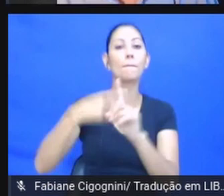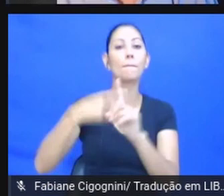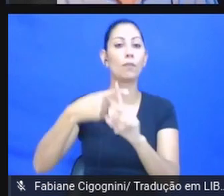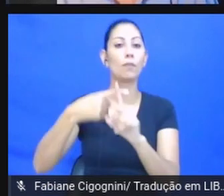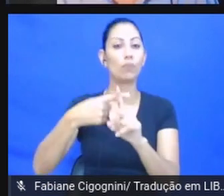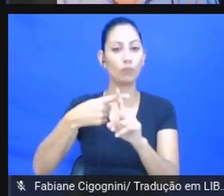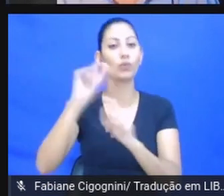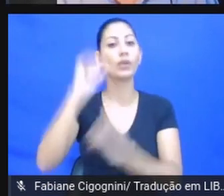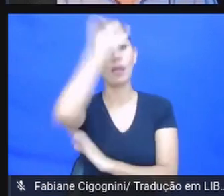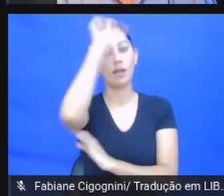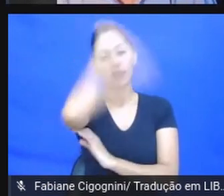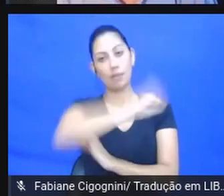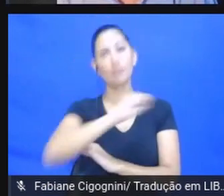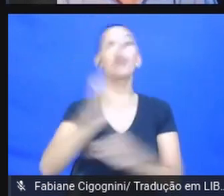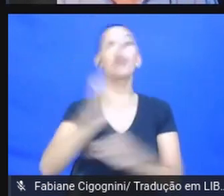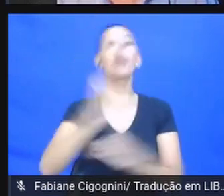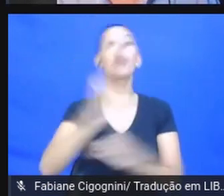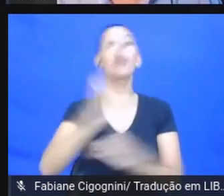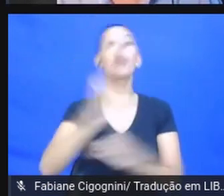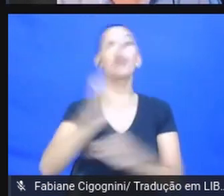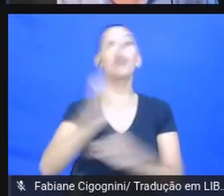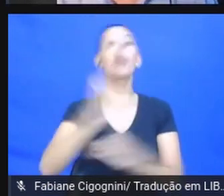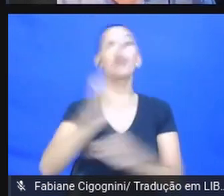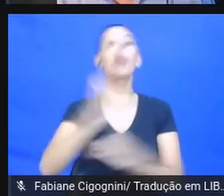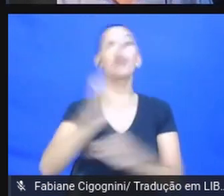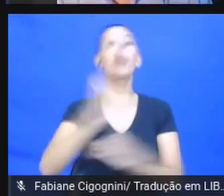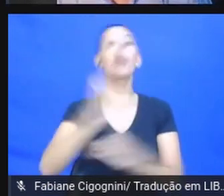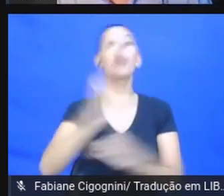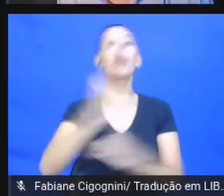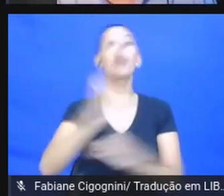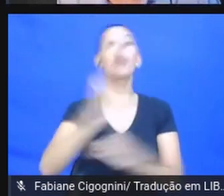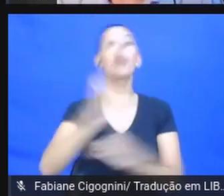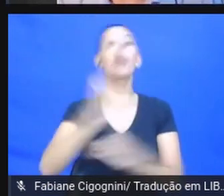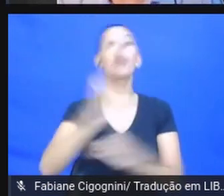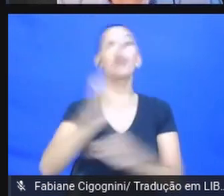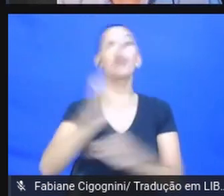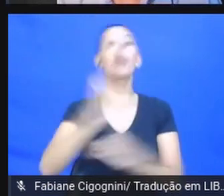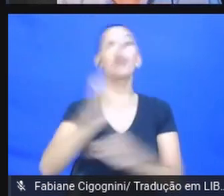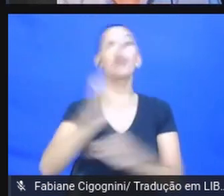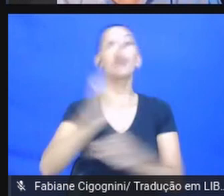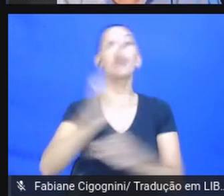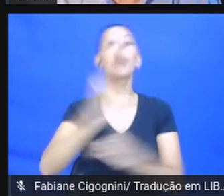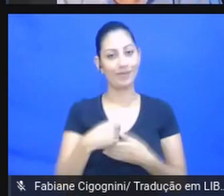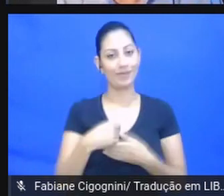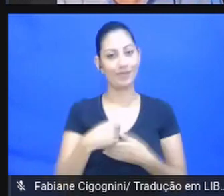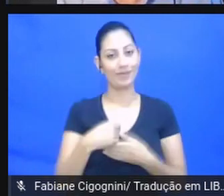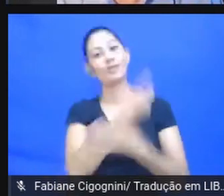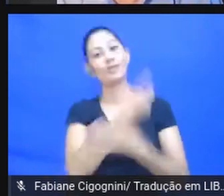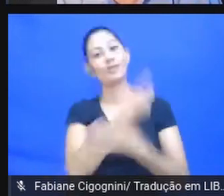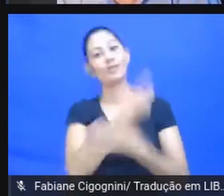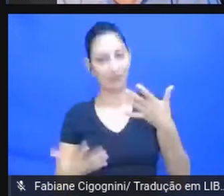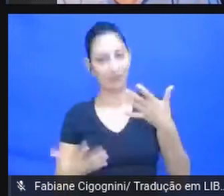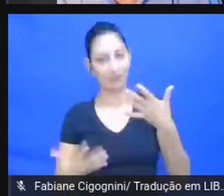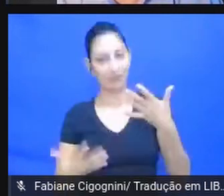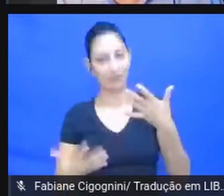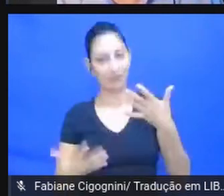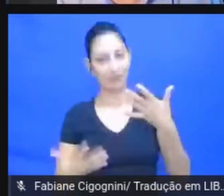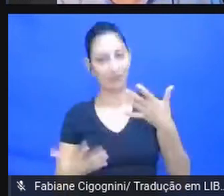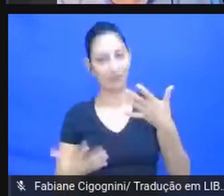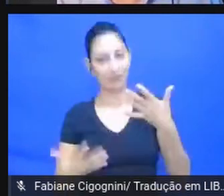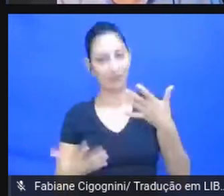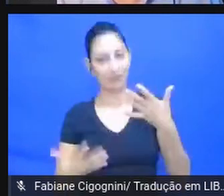aprendemos, depois alguns problemas e depois para onde vamos. Um pouco essa discussão. Eu vejo as